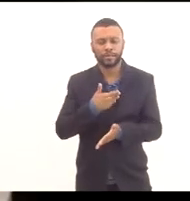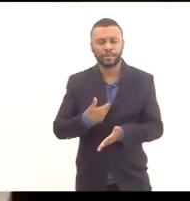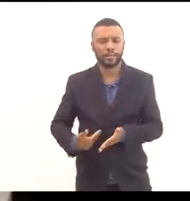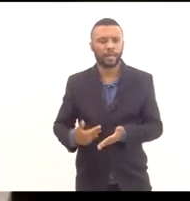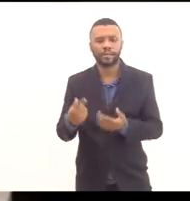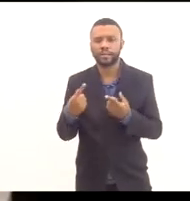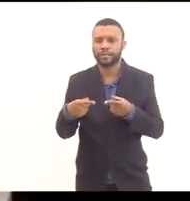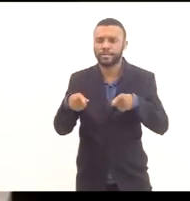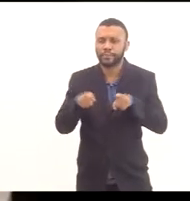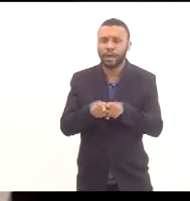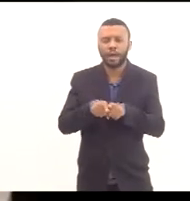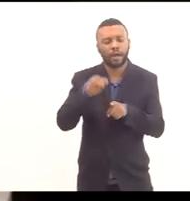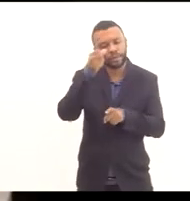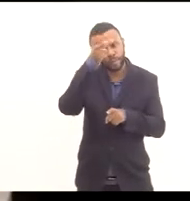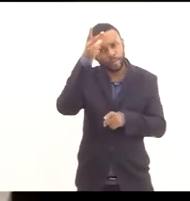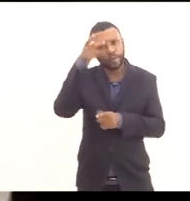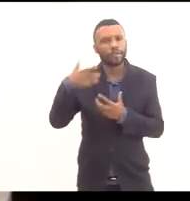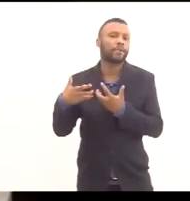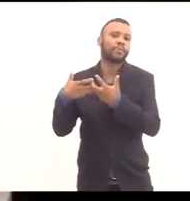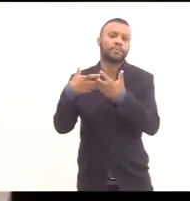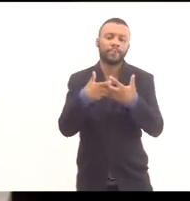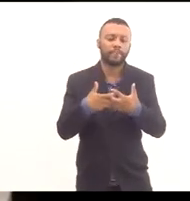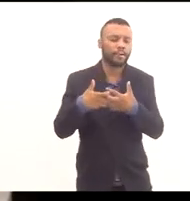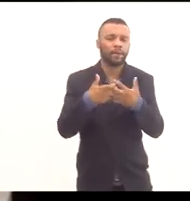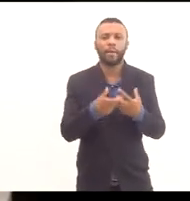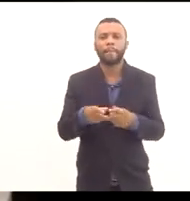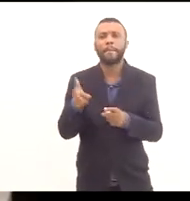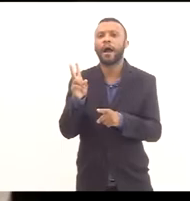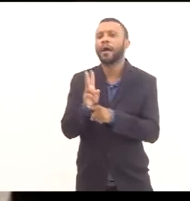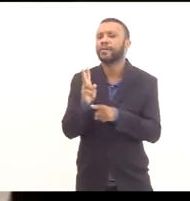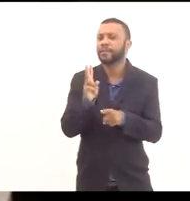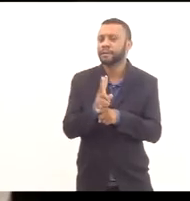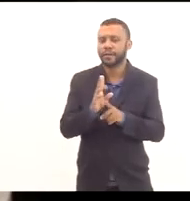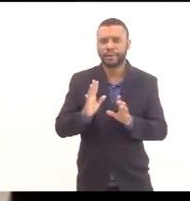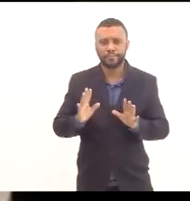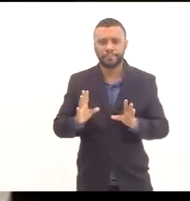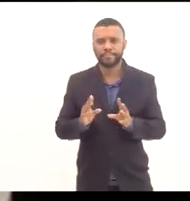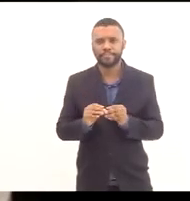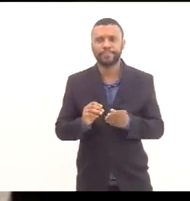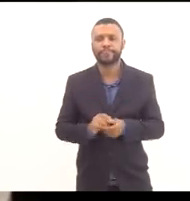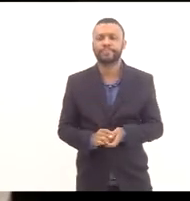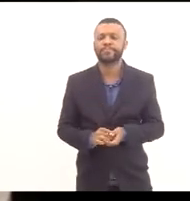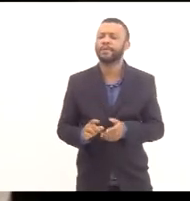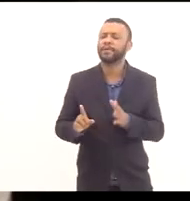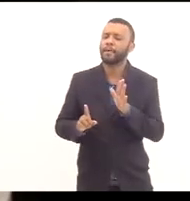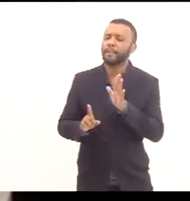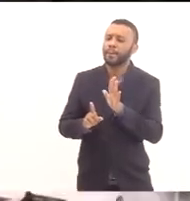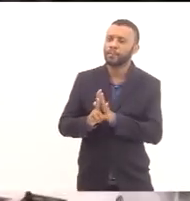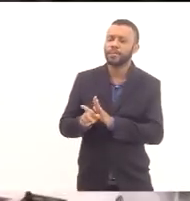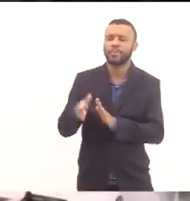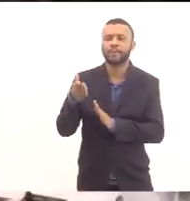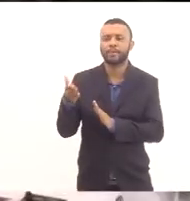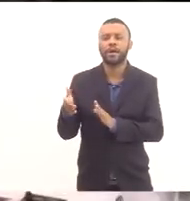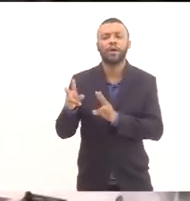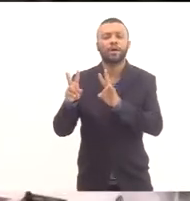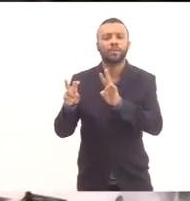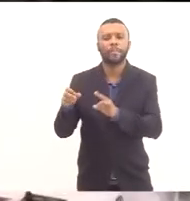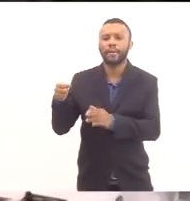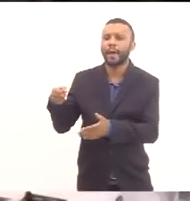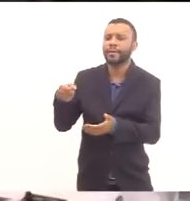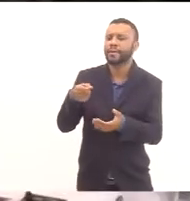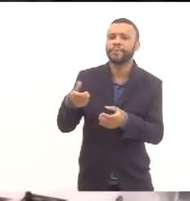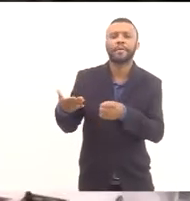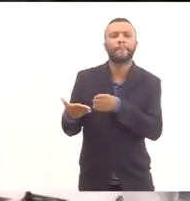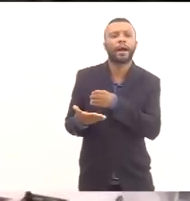da cidade de Petrópolis para atender Desde que seja solicitada fazer uma pergunta para o procedência dos Sentidos das cestas